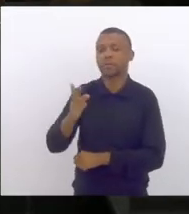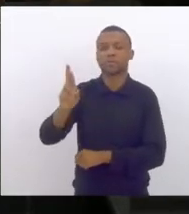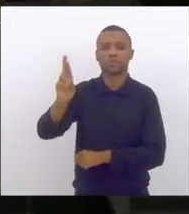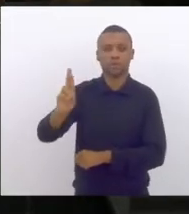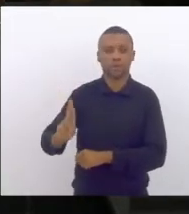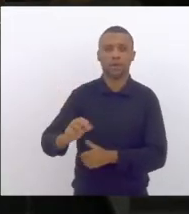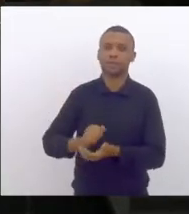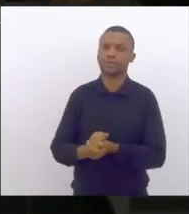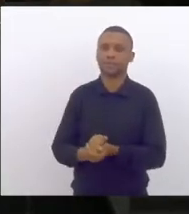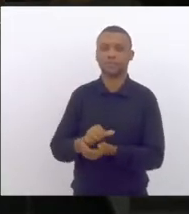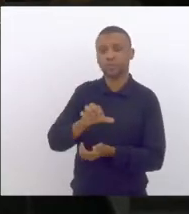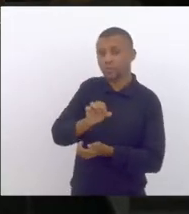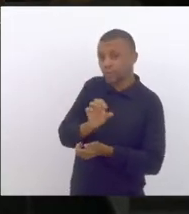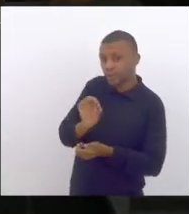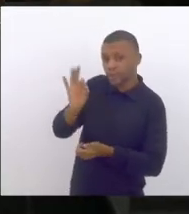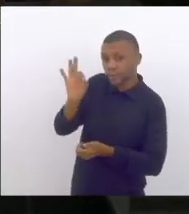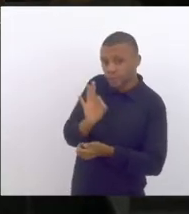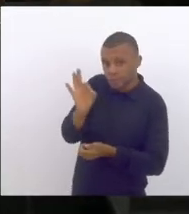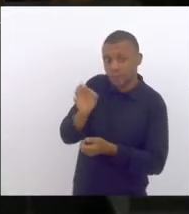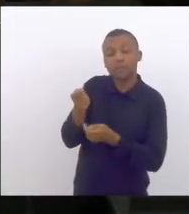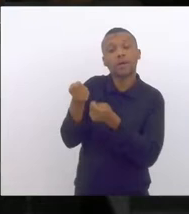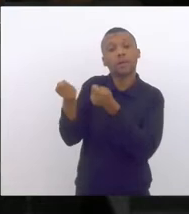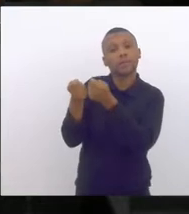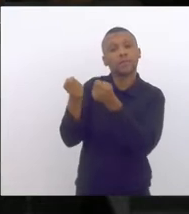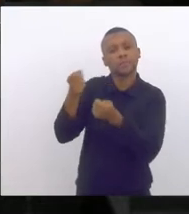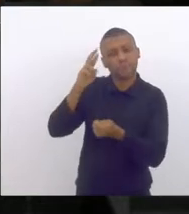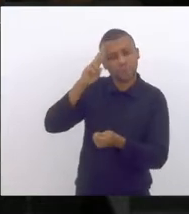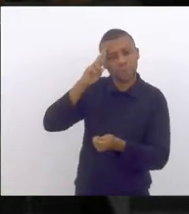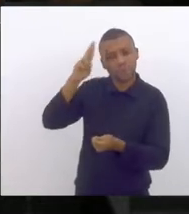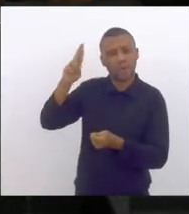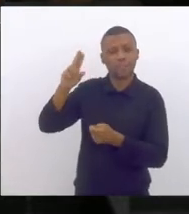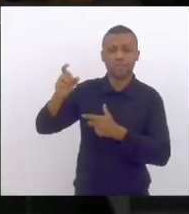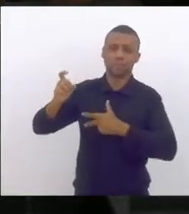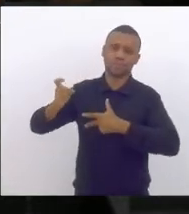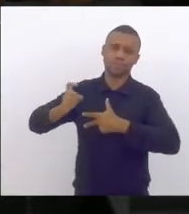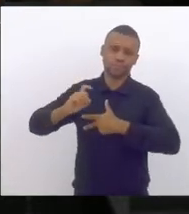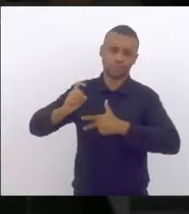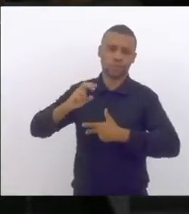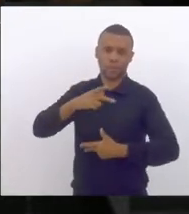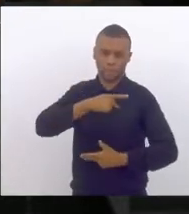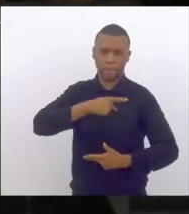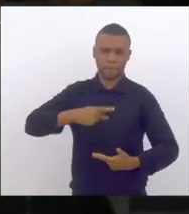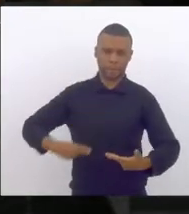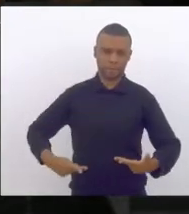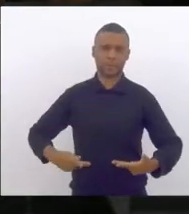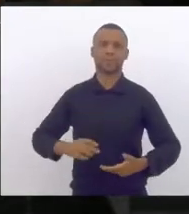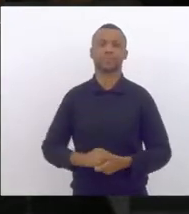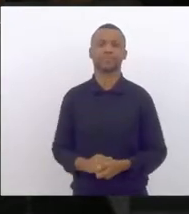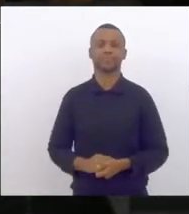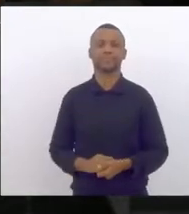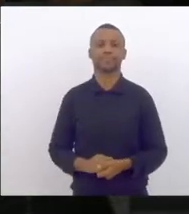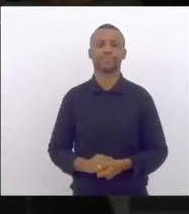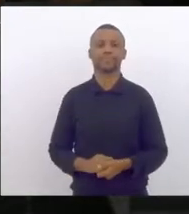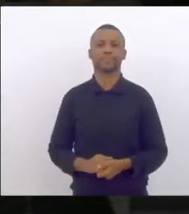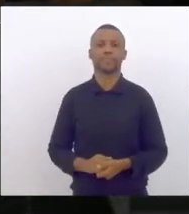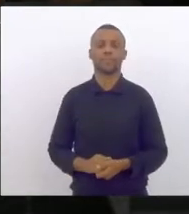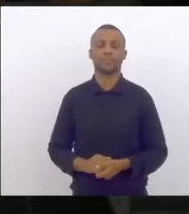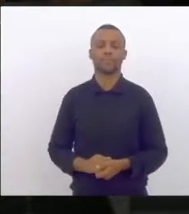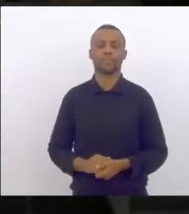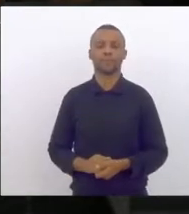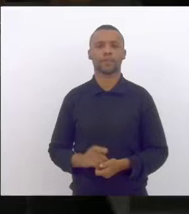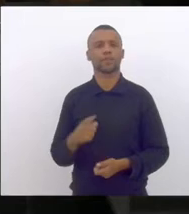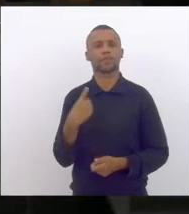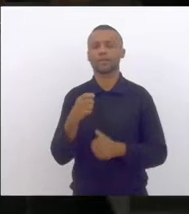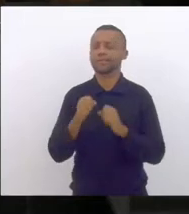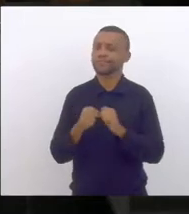90% é gerido pelo chefe do Poder Executivo e temos nos empenhado